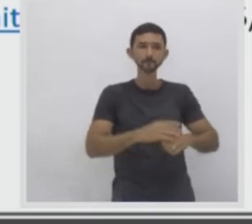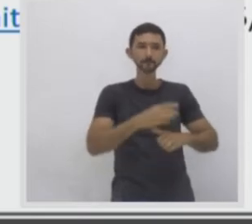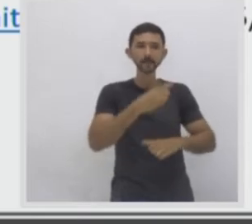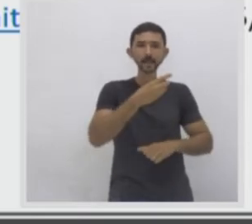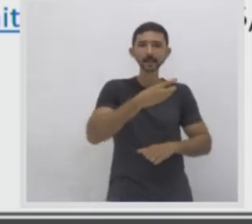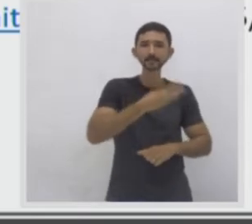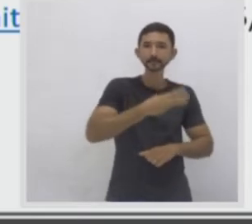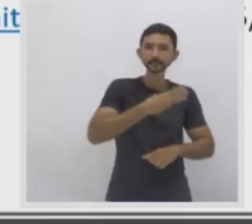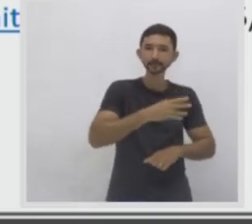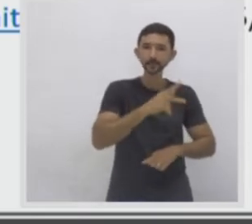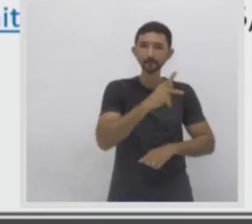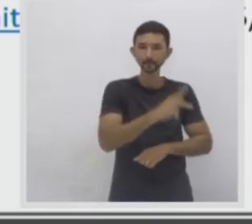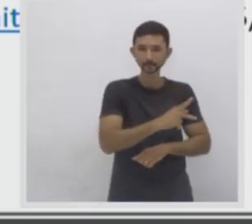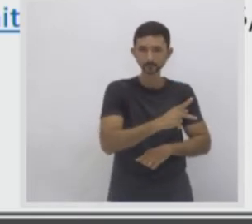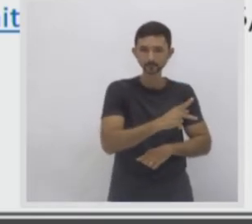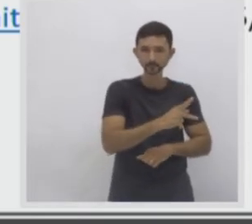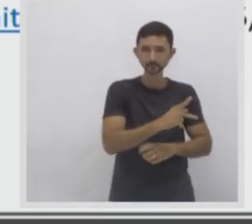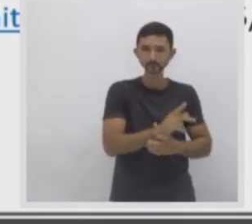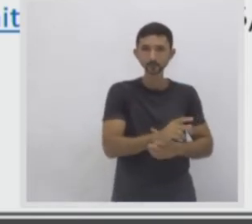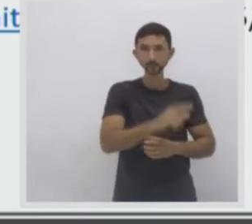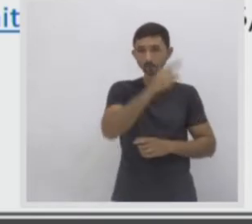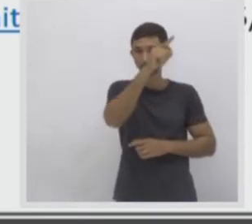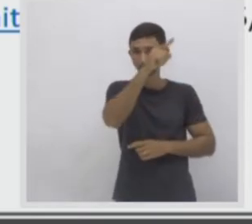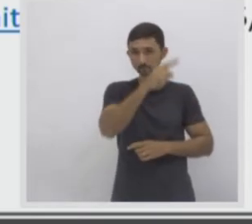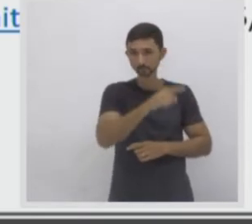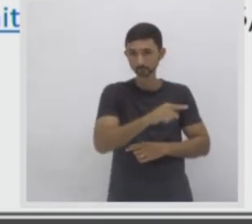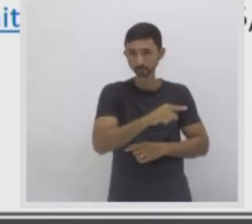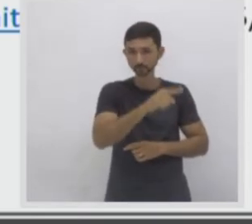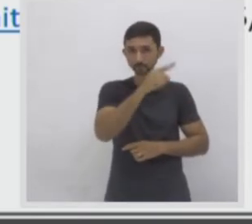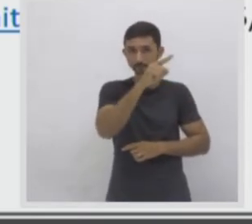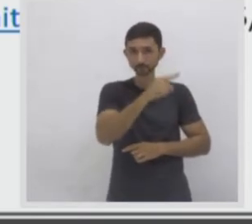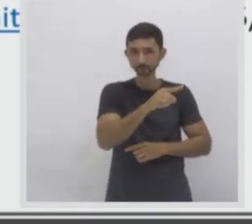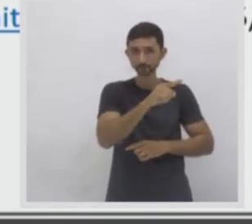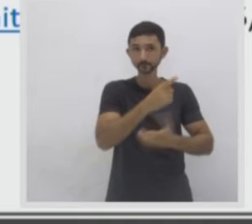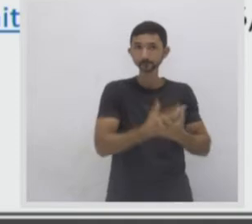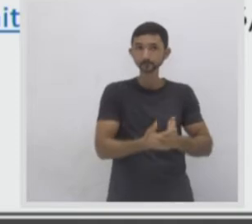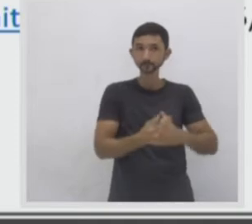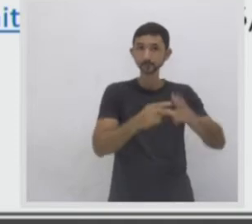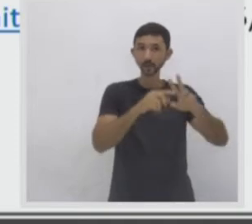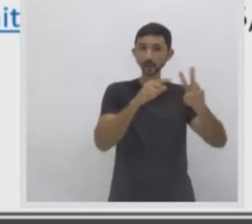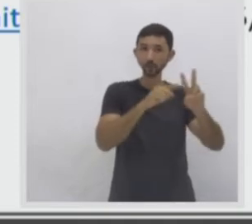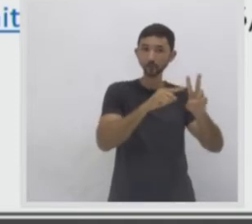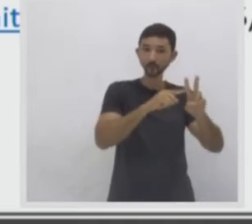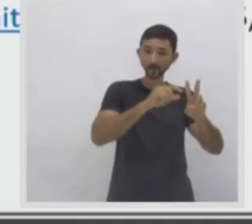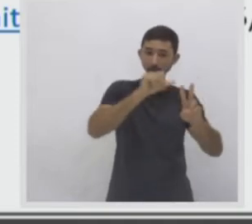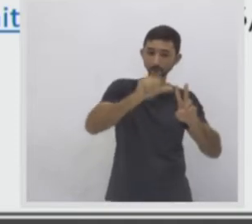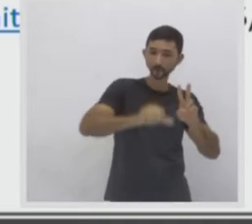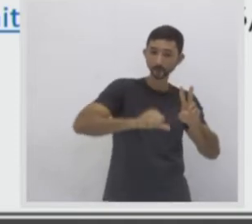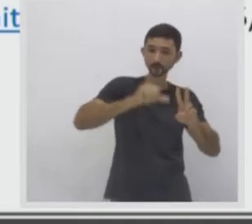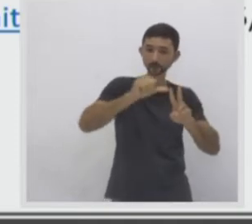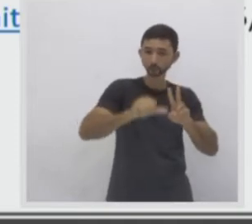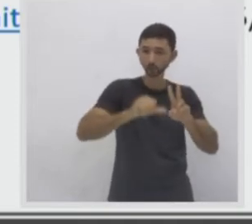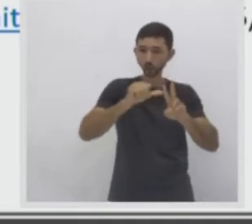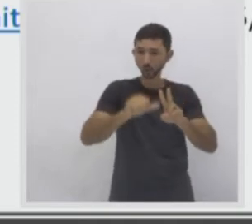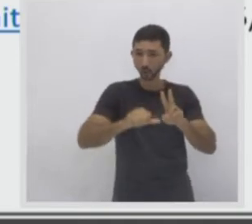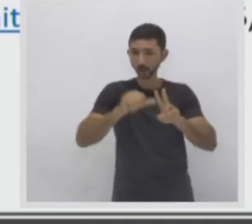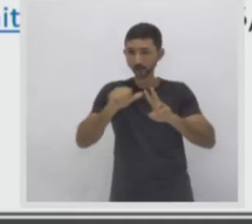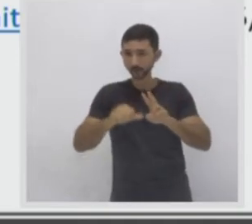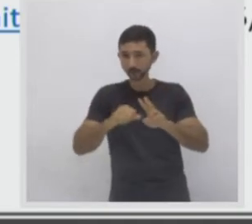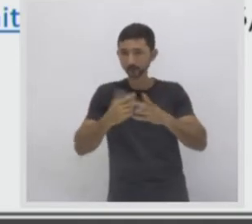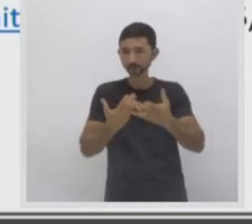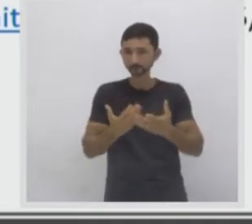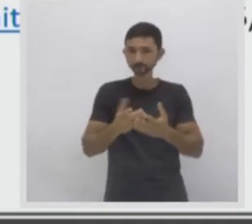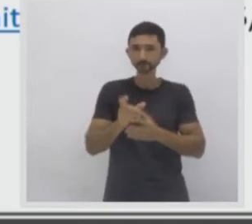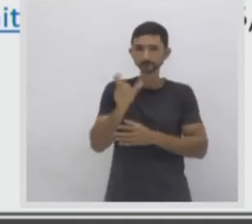terceira pessoa. Essas são as pessoas do discurso e os verbos eles vão se modificar conforme essas